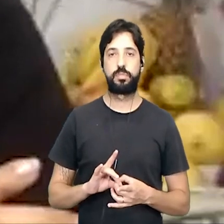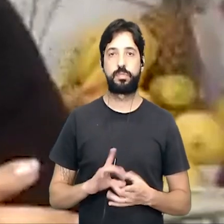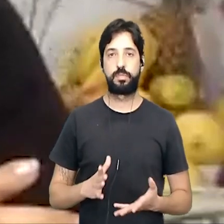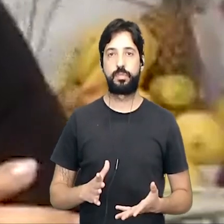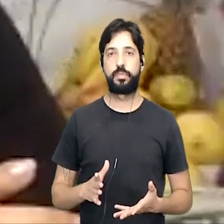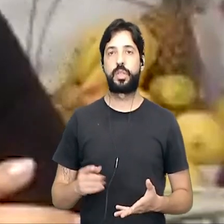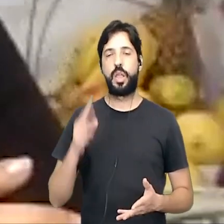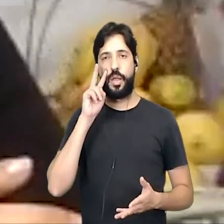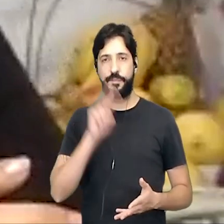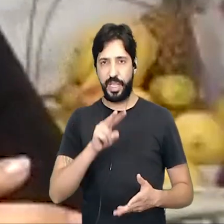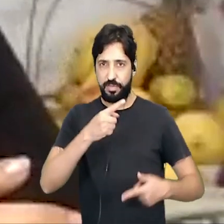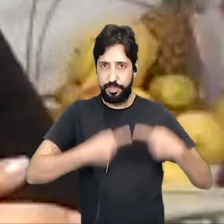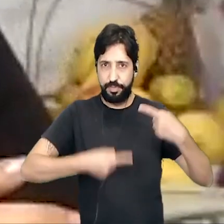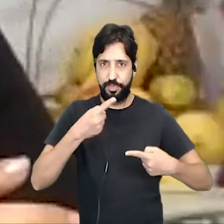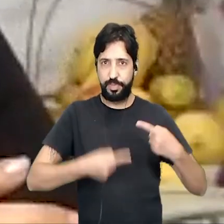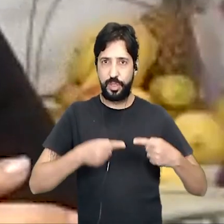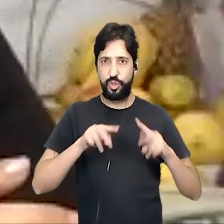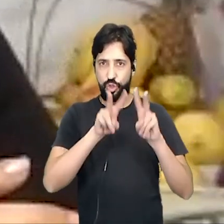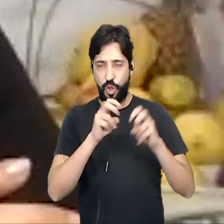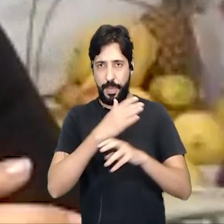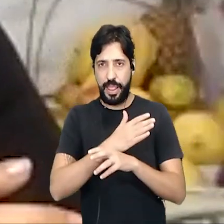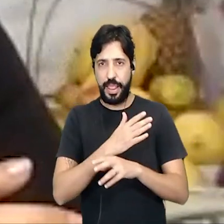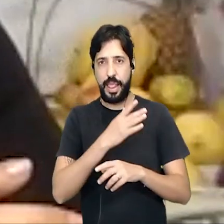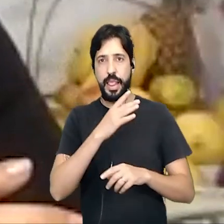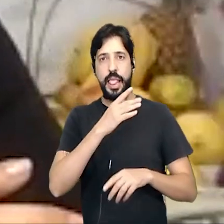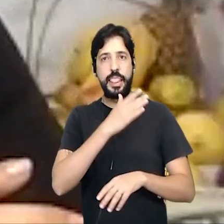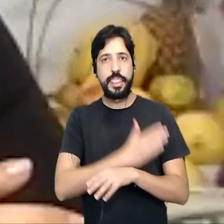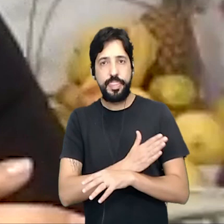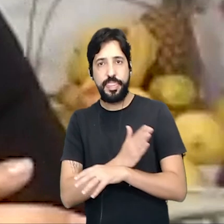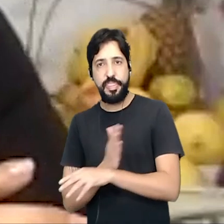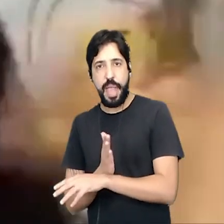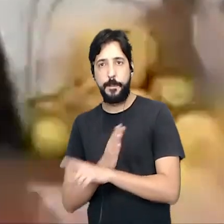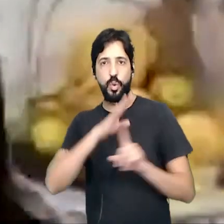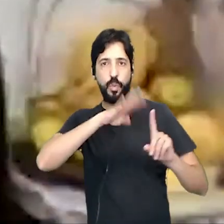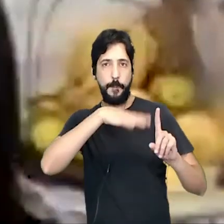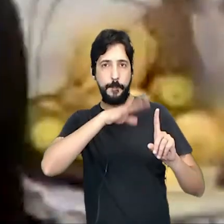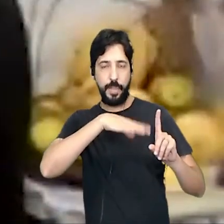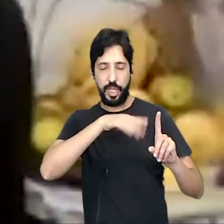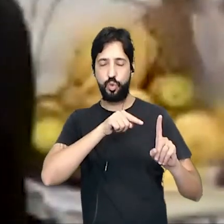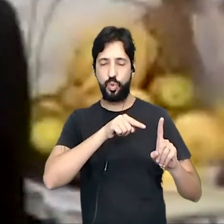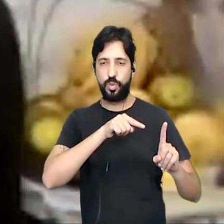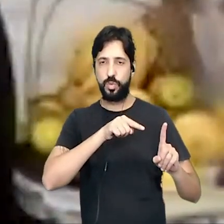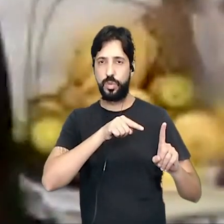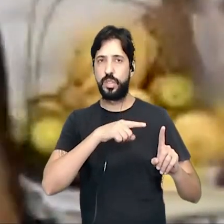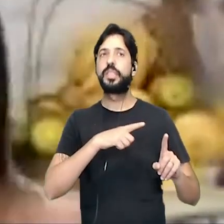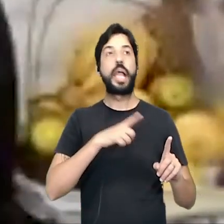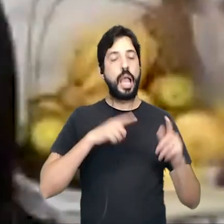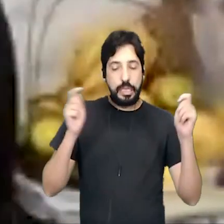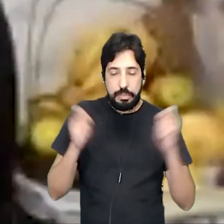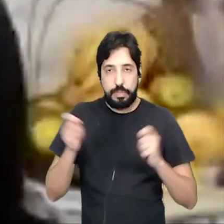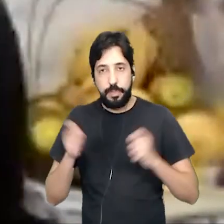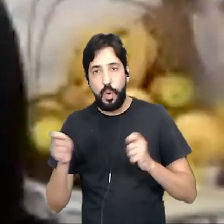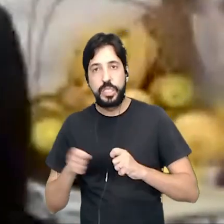também eu vejo nessa discussão do tempo do mito toda essa conexão, mas também